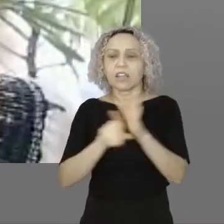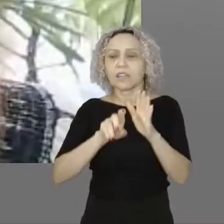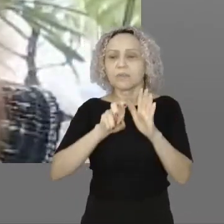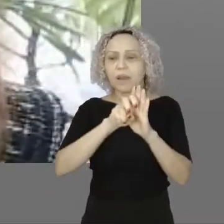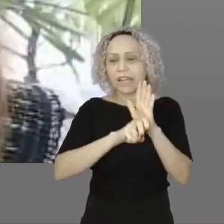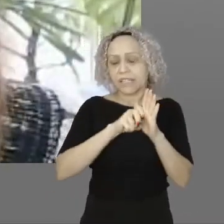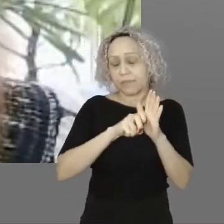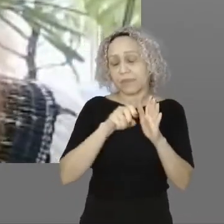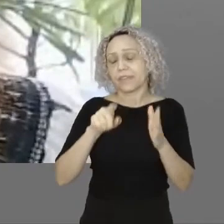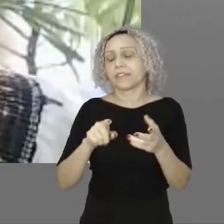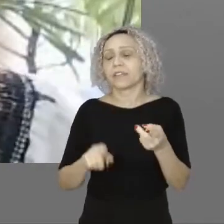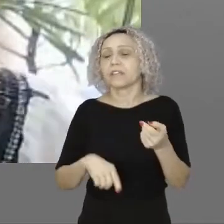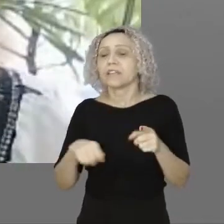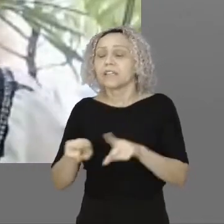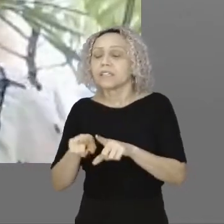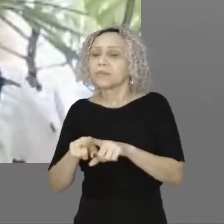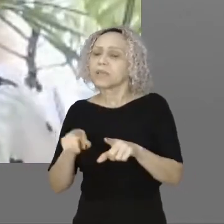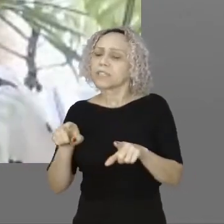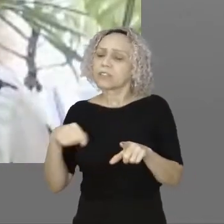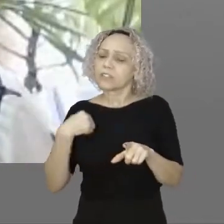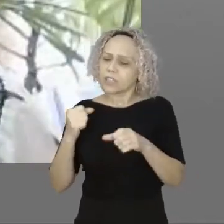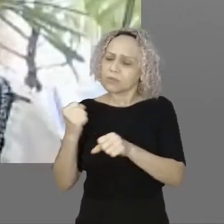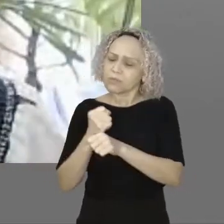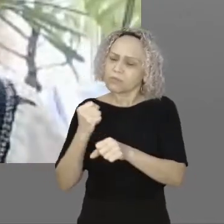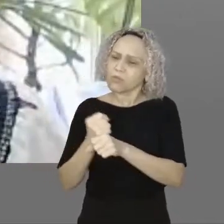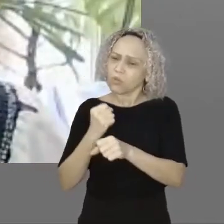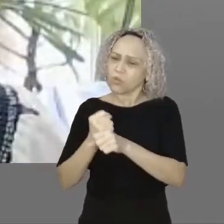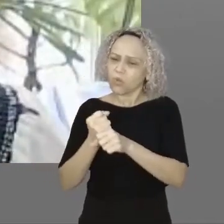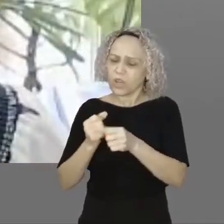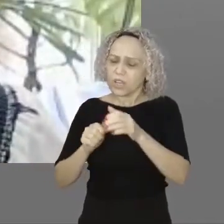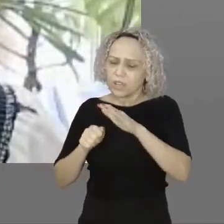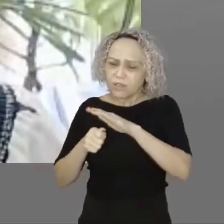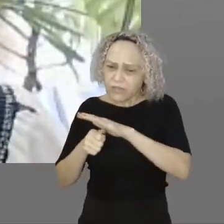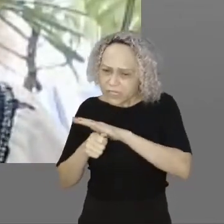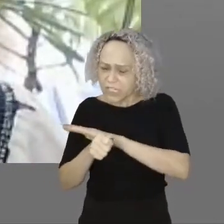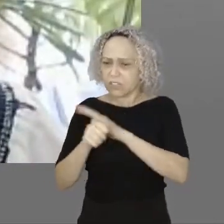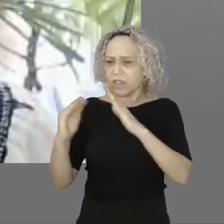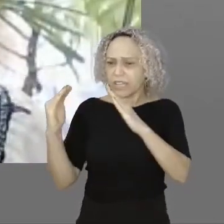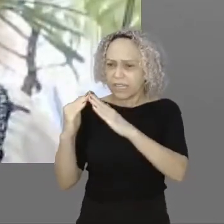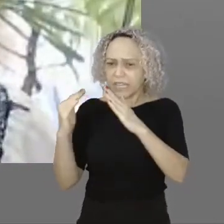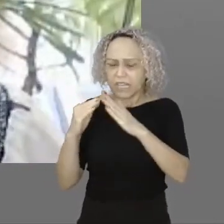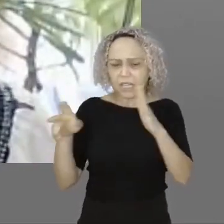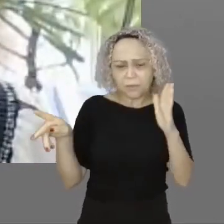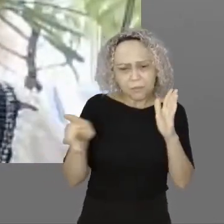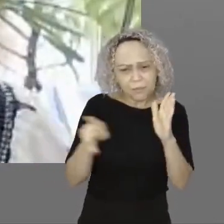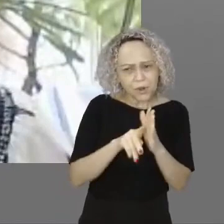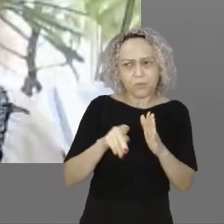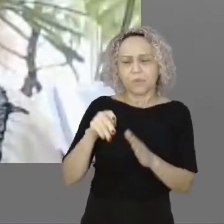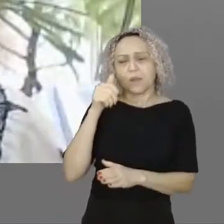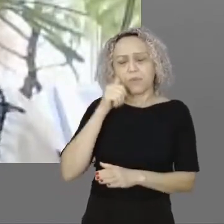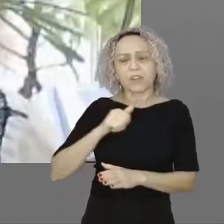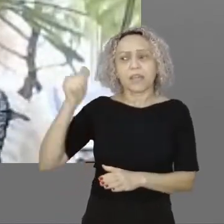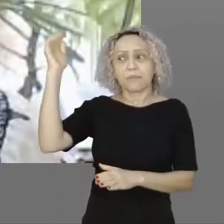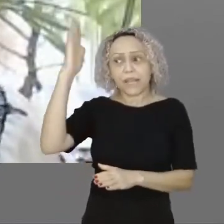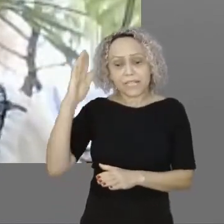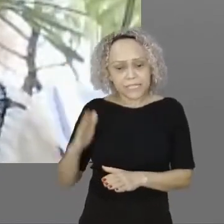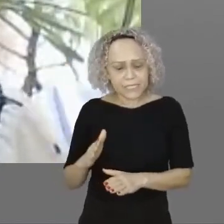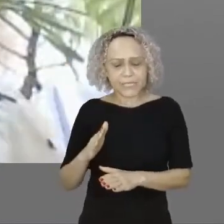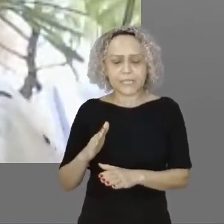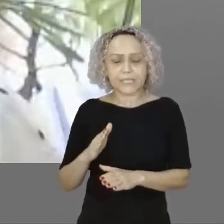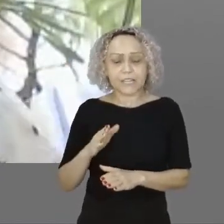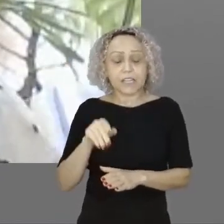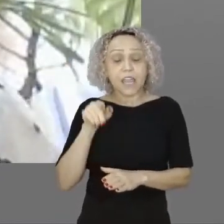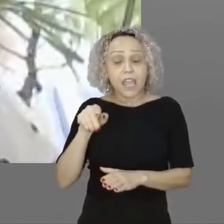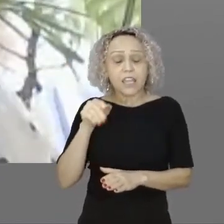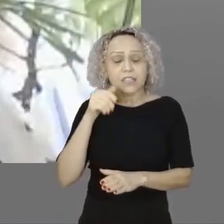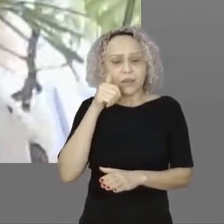estamos investindo em centros de referência da mulher brasileira, estamos investindo em campanha, em formação, em capacitação.